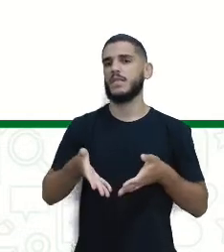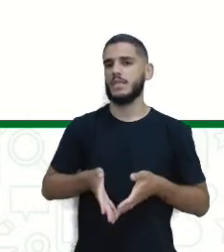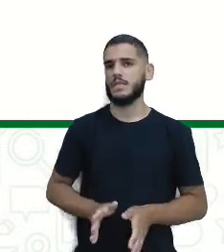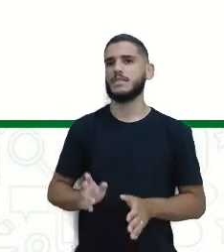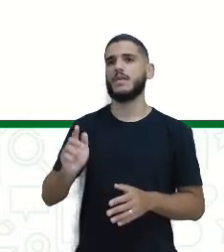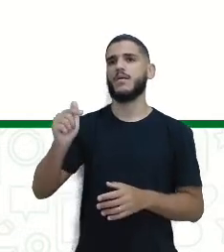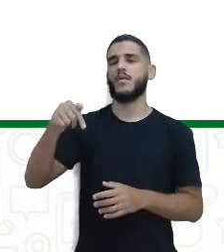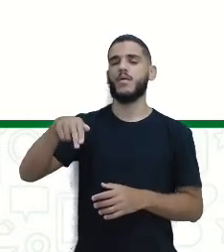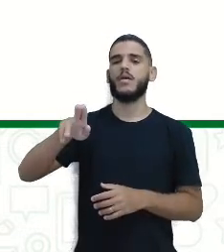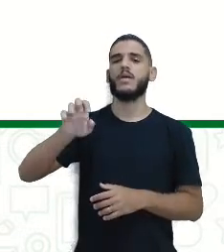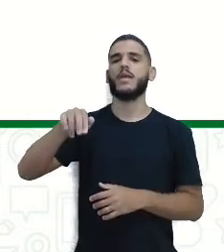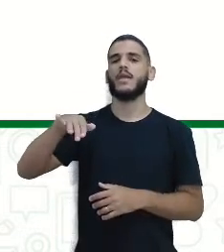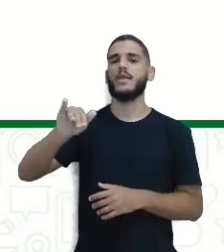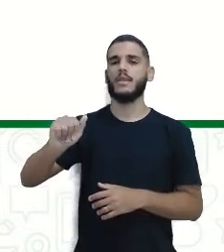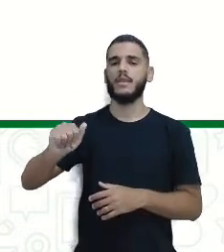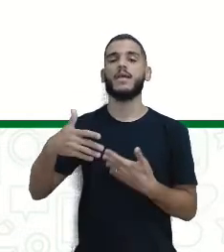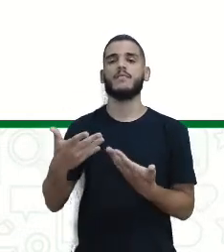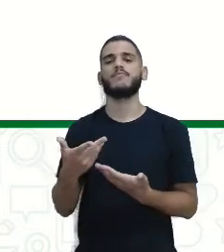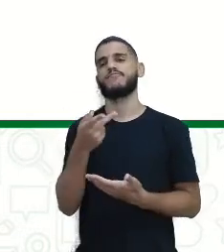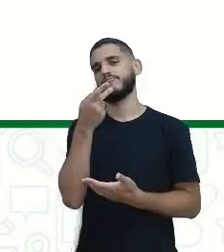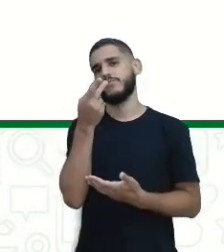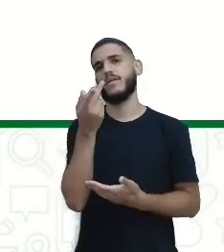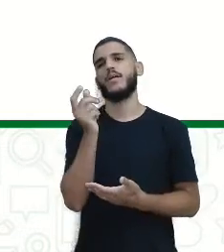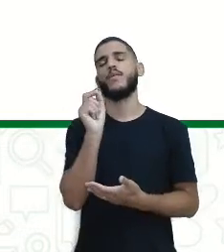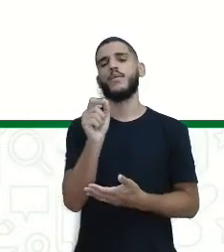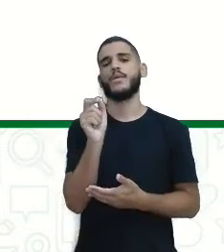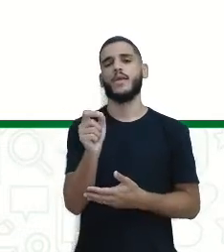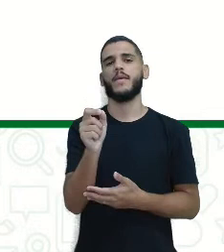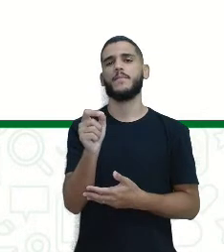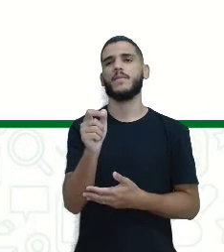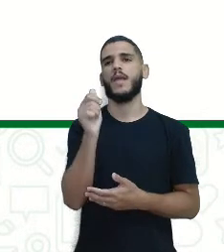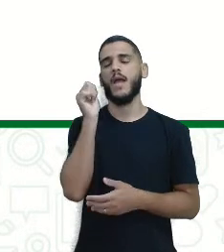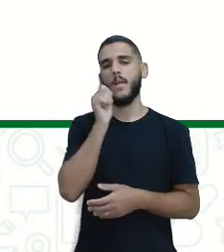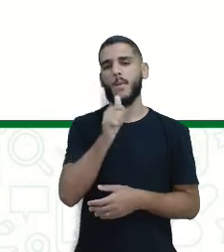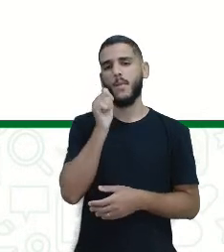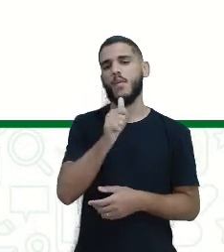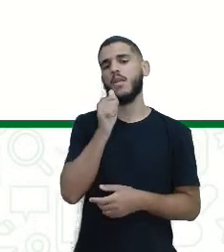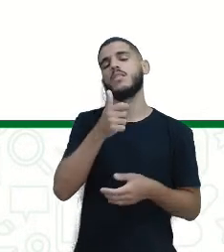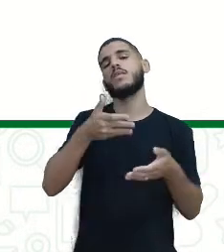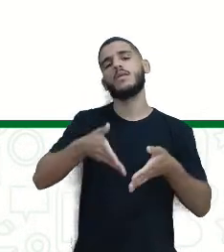no Quênia. Quando eu digo isso, eu estou dizendo que Maathai